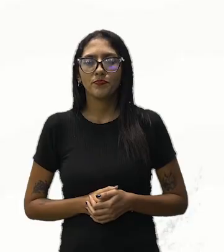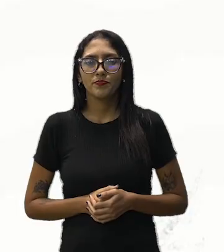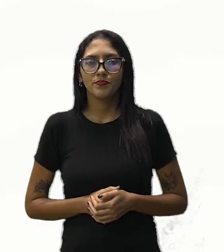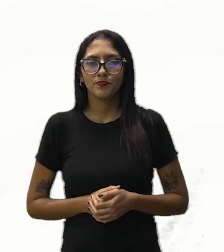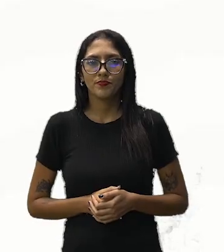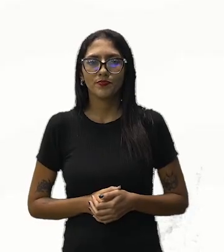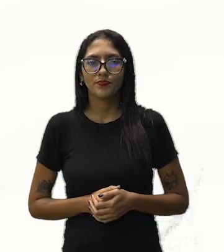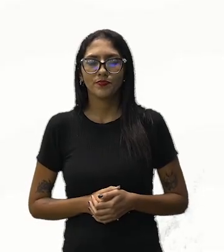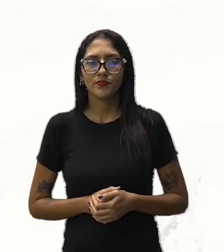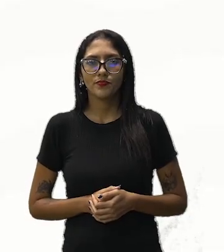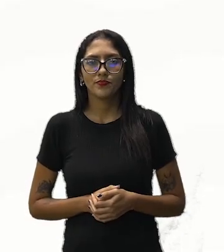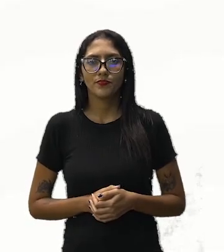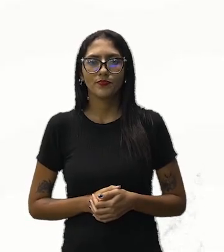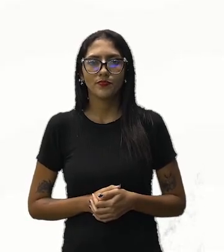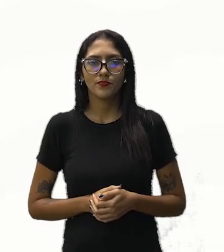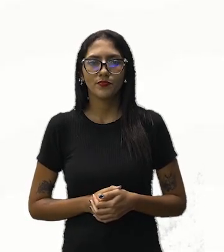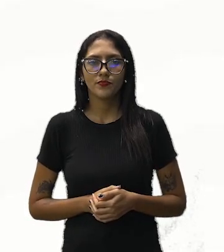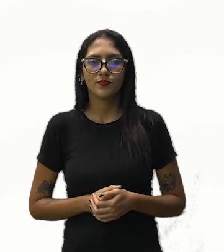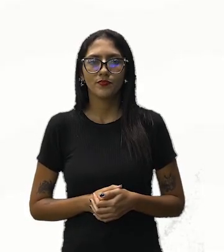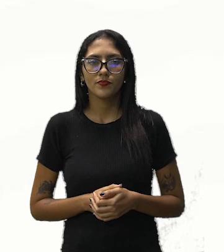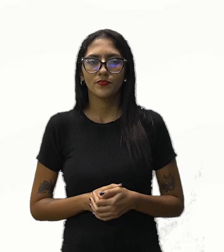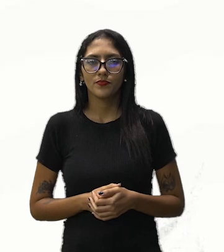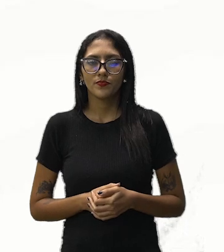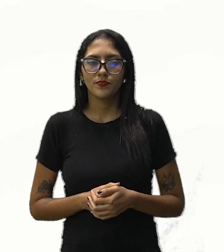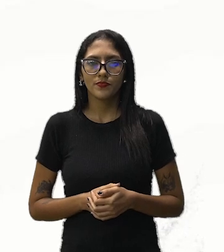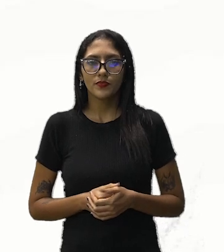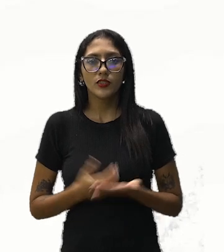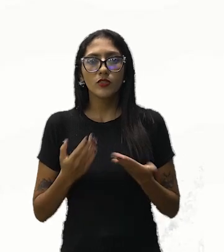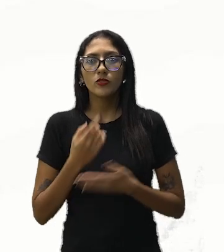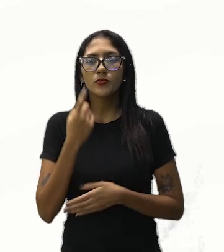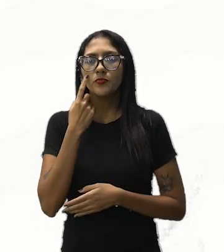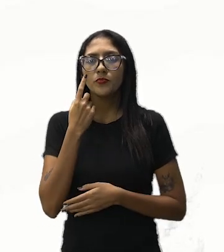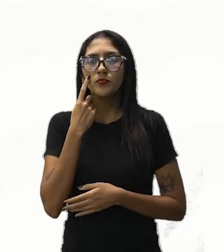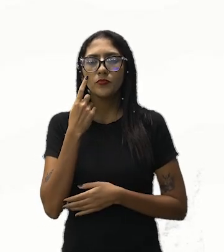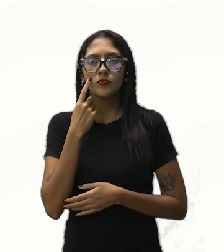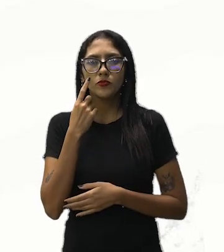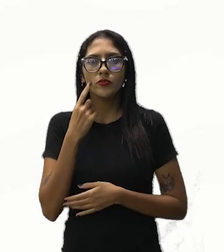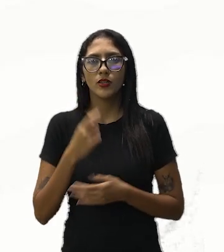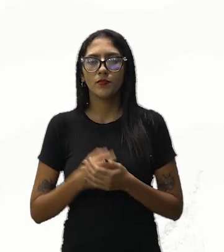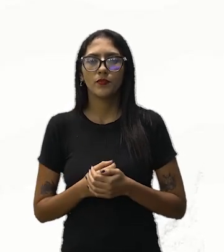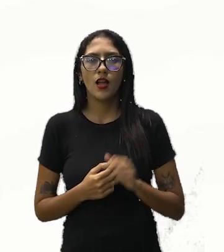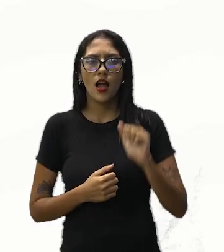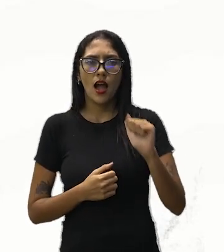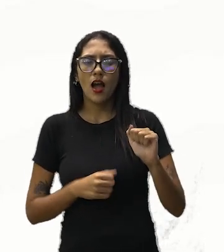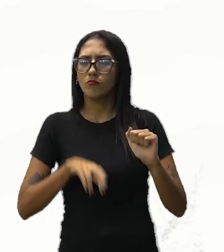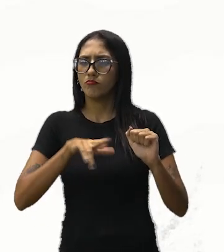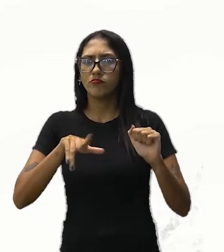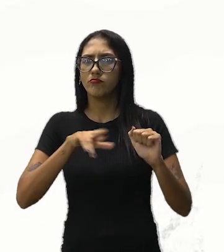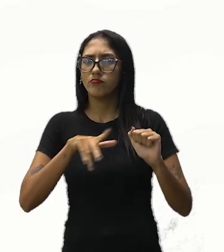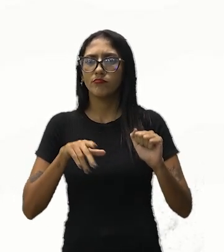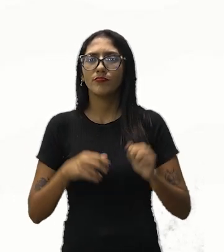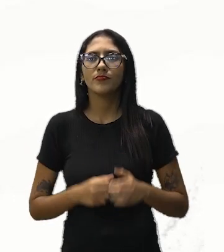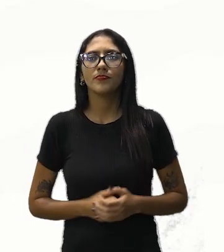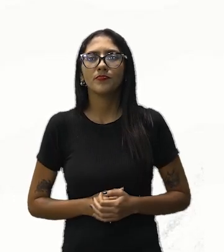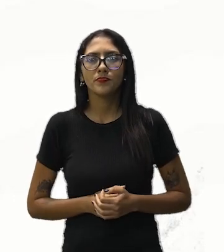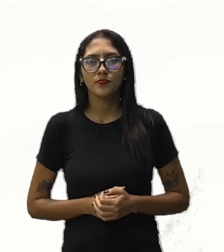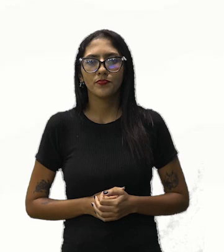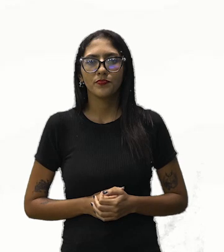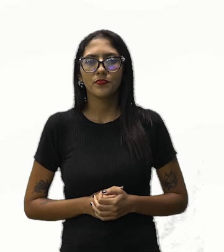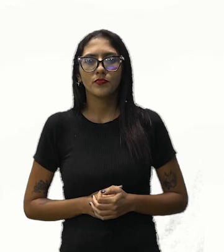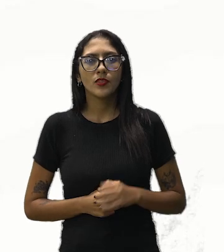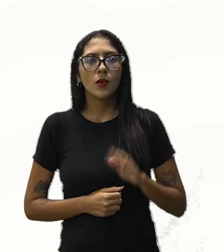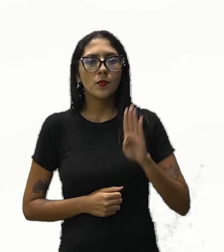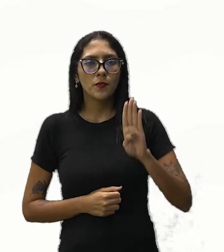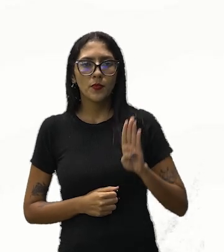questão. Então, vamos aqui descartar a letra A. Não pode ser. Criação